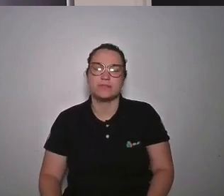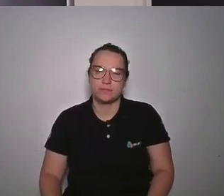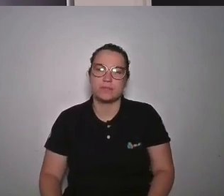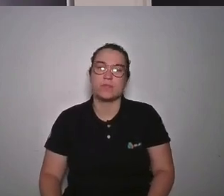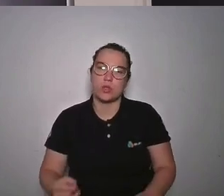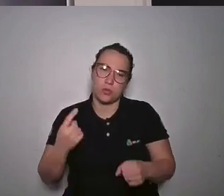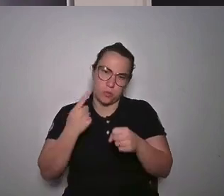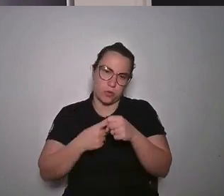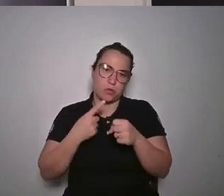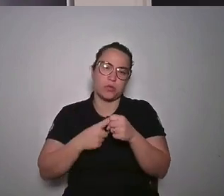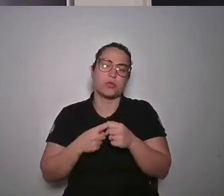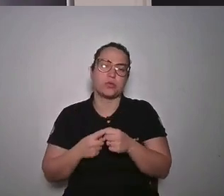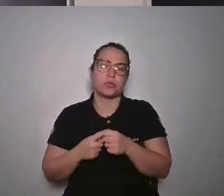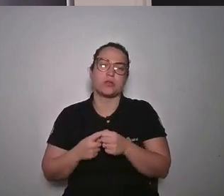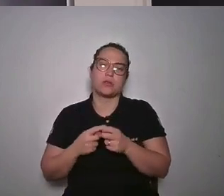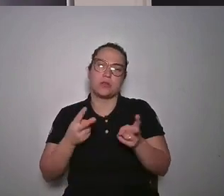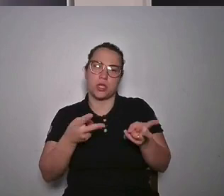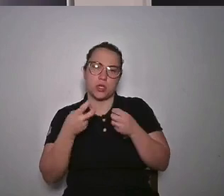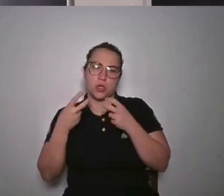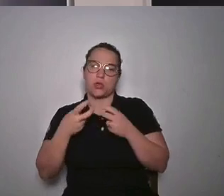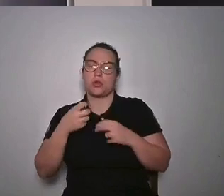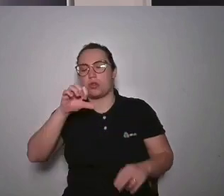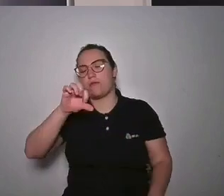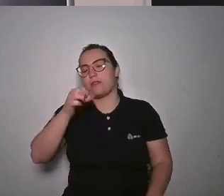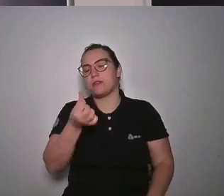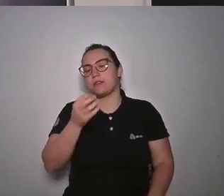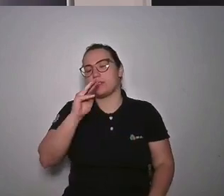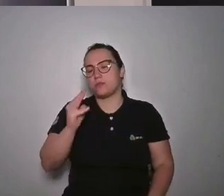município pretende arrecadar